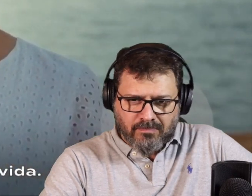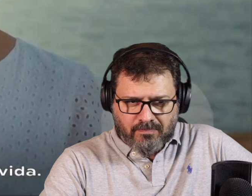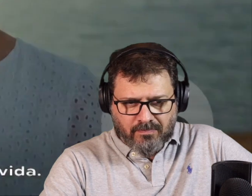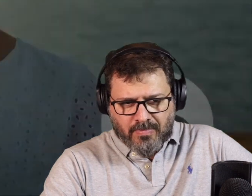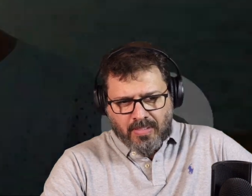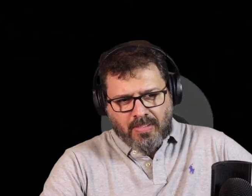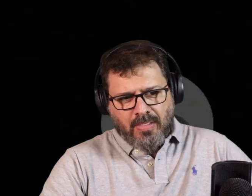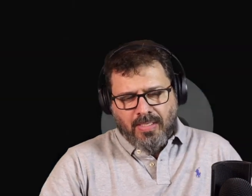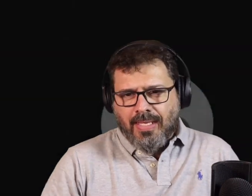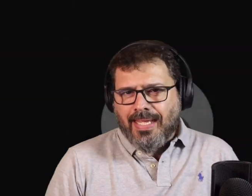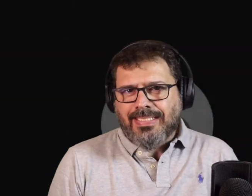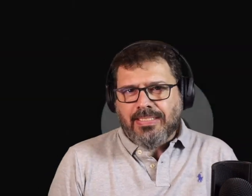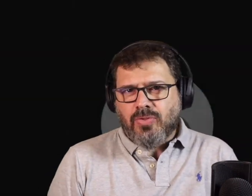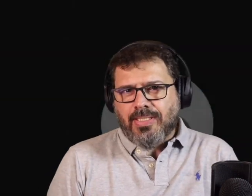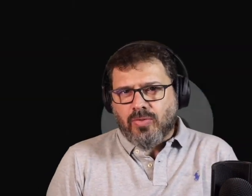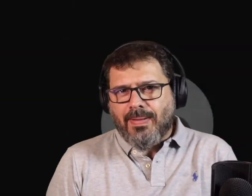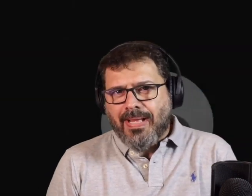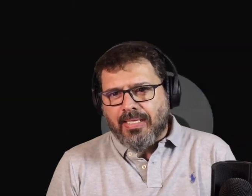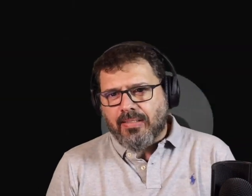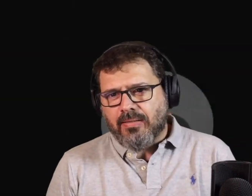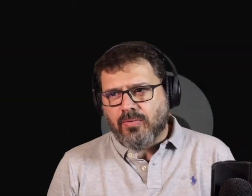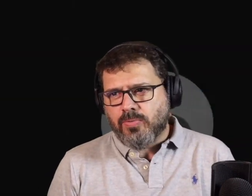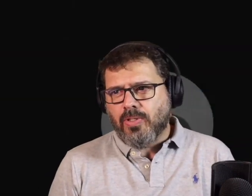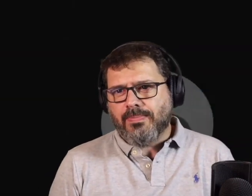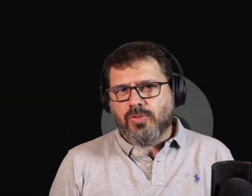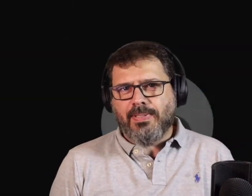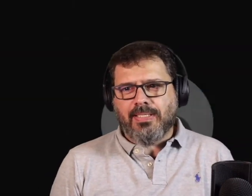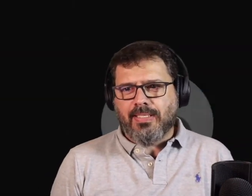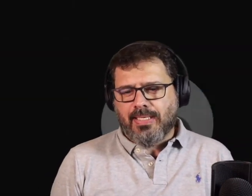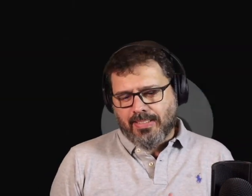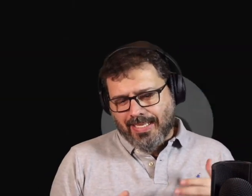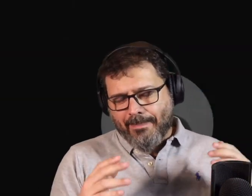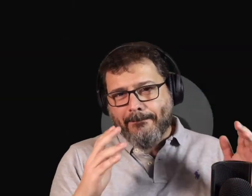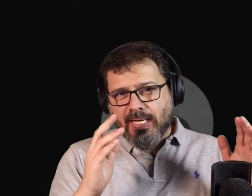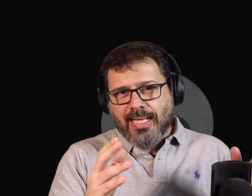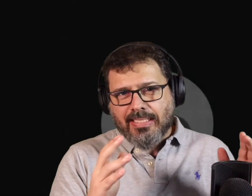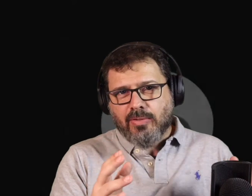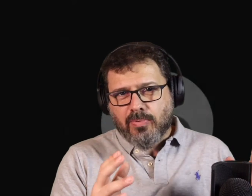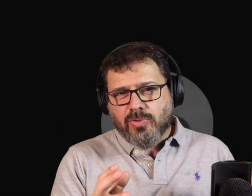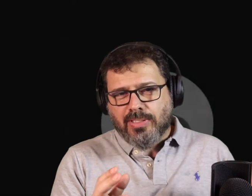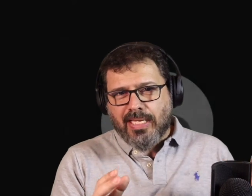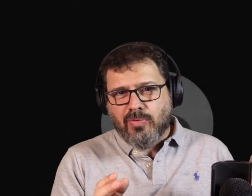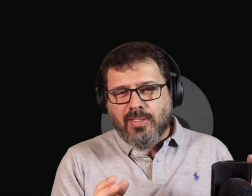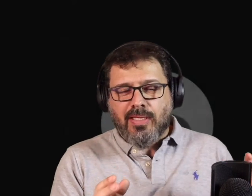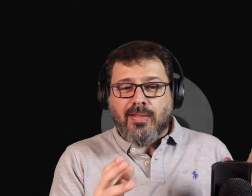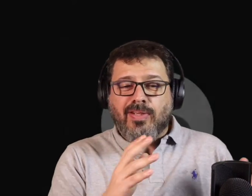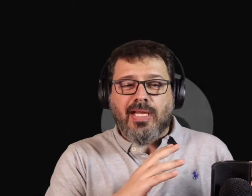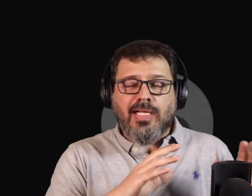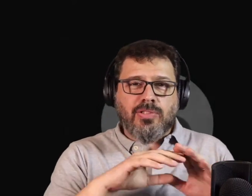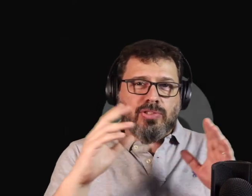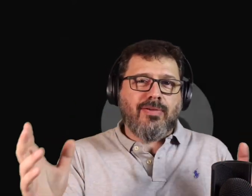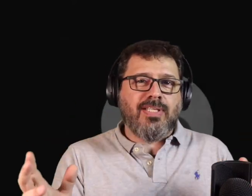vida. Essa está se tornando uma marca dos programas do PT, né? A pancada no Bolsonaro